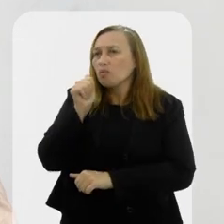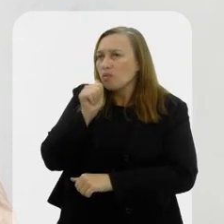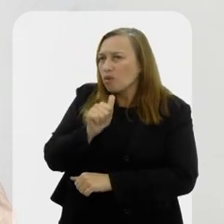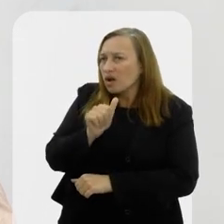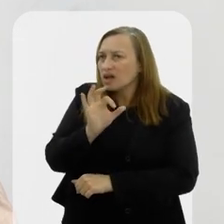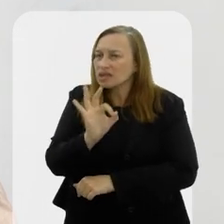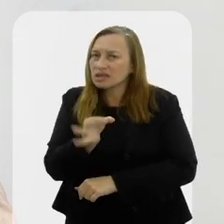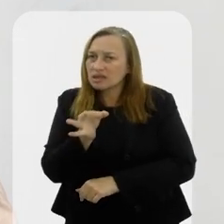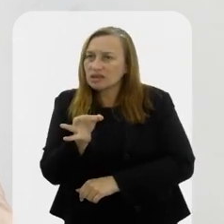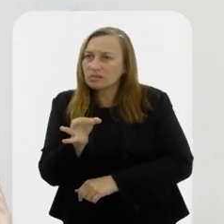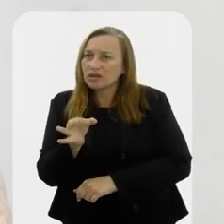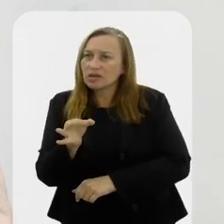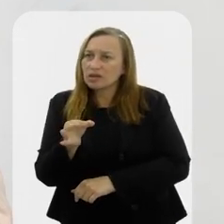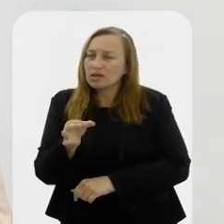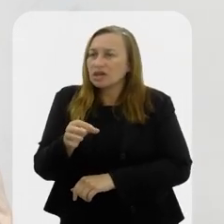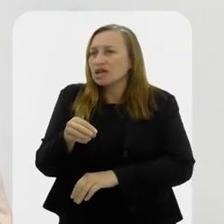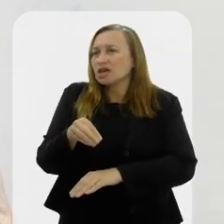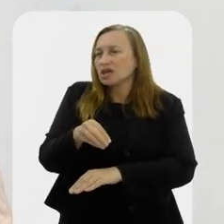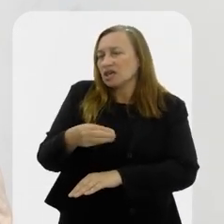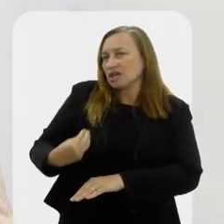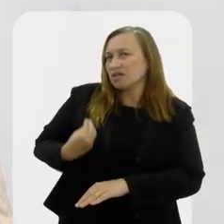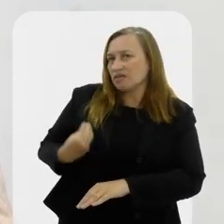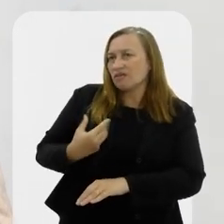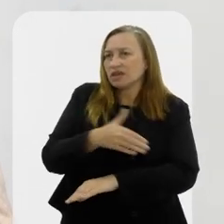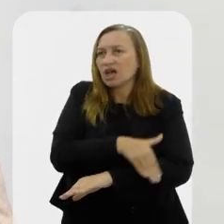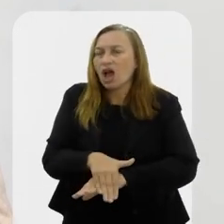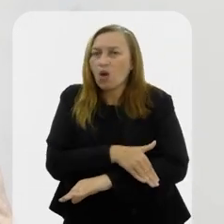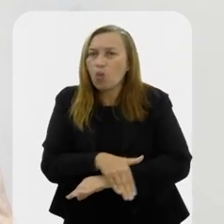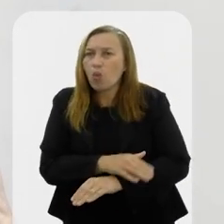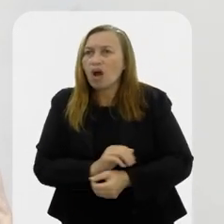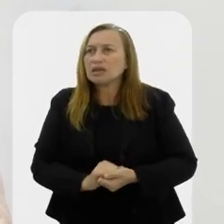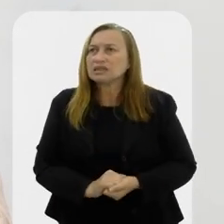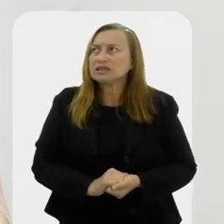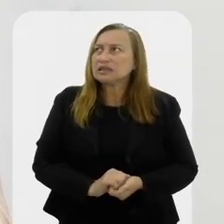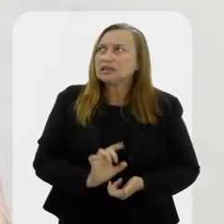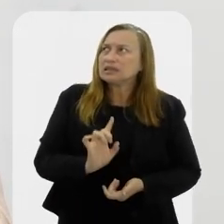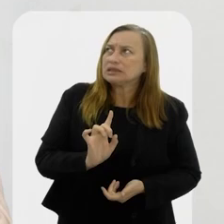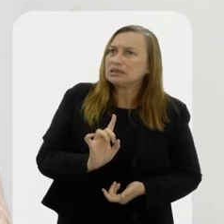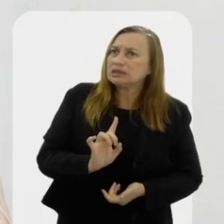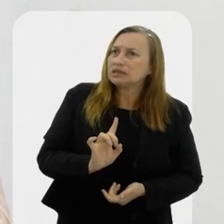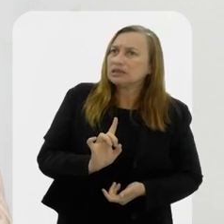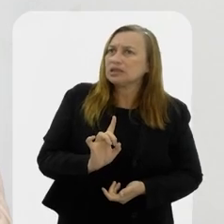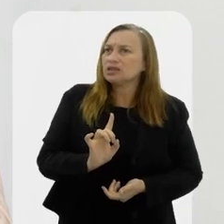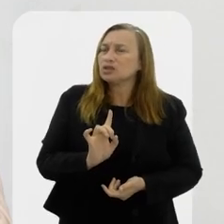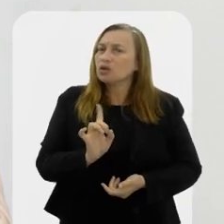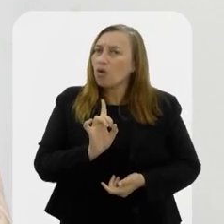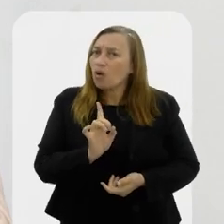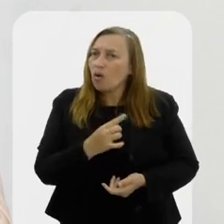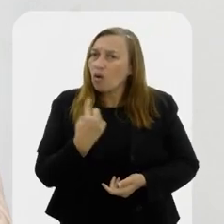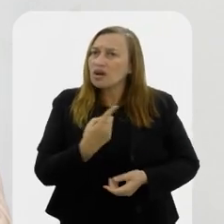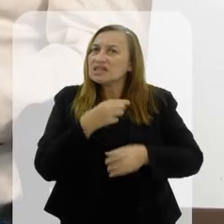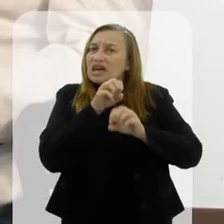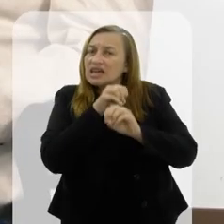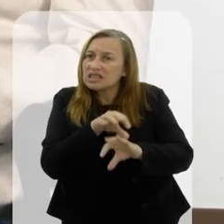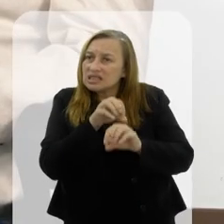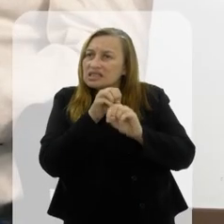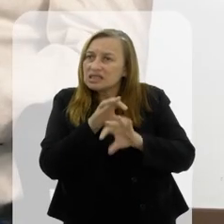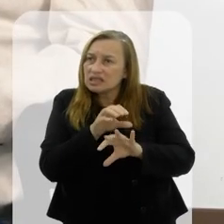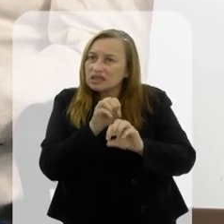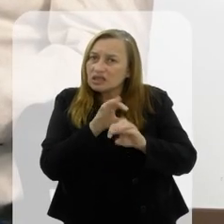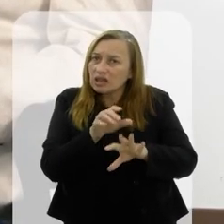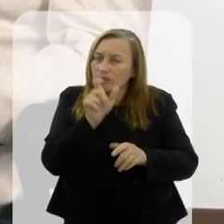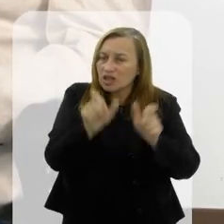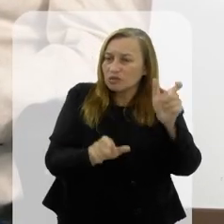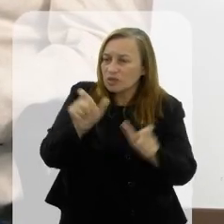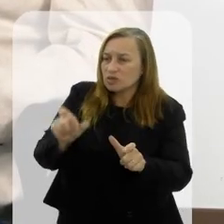mulheres essencialmente de rua, população de rua, e nós não fazemos, não damos o peixe, nós ensinamos